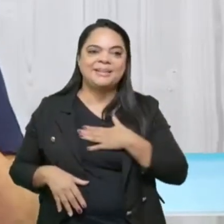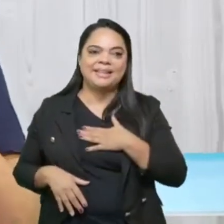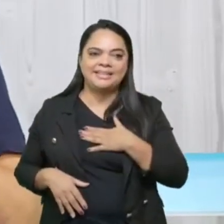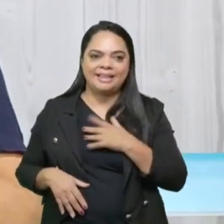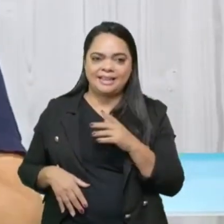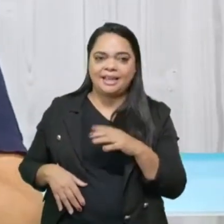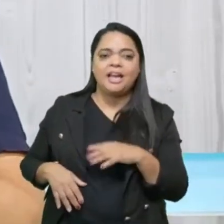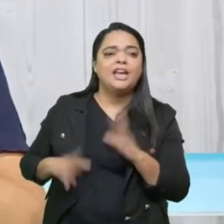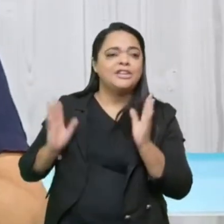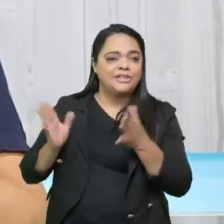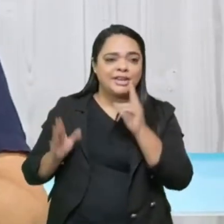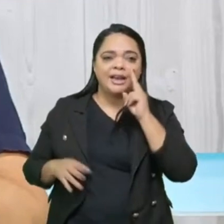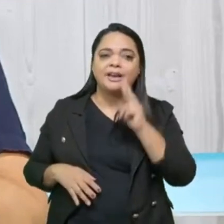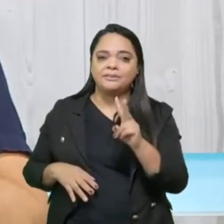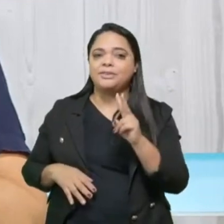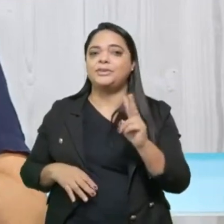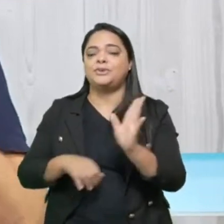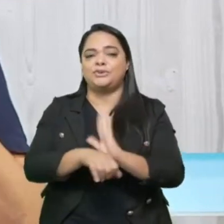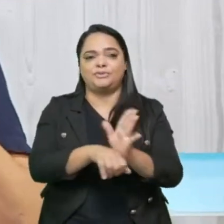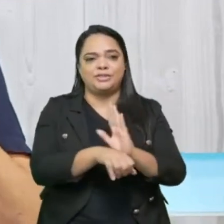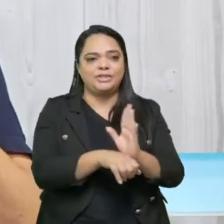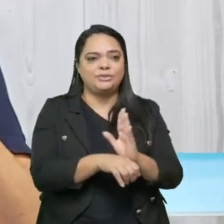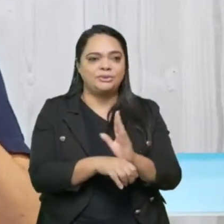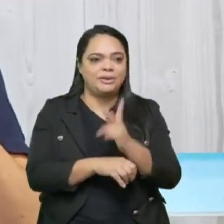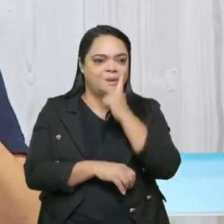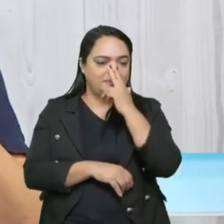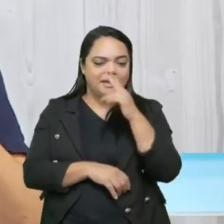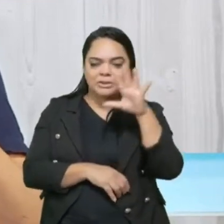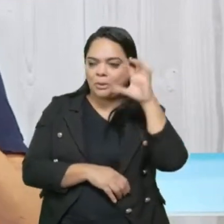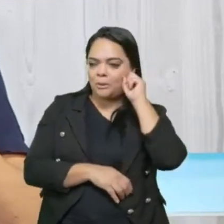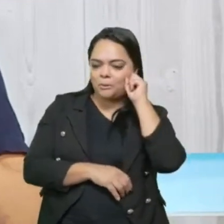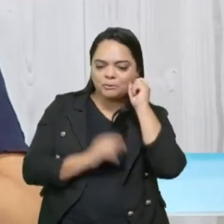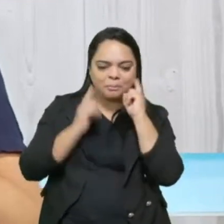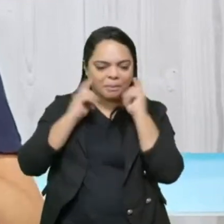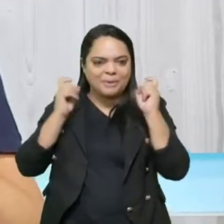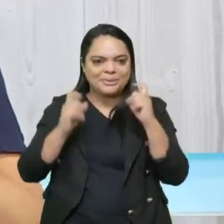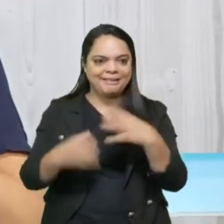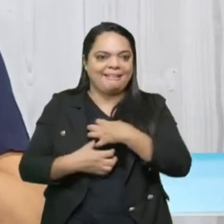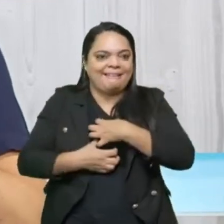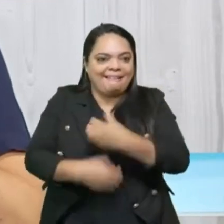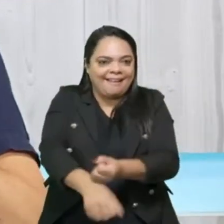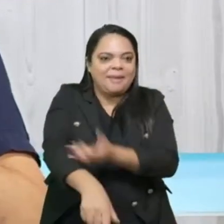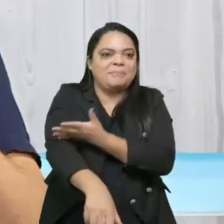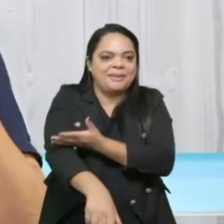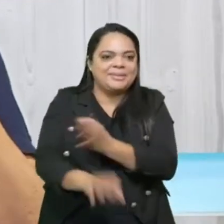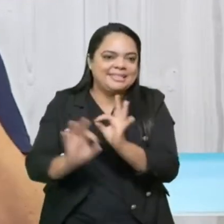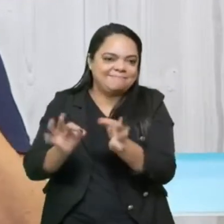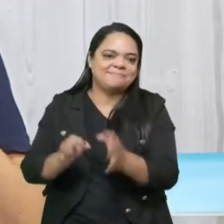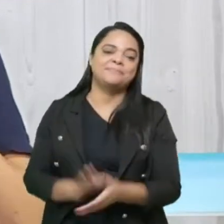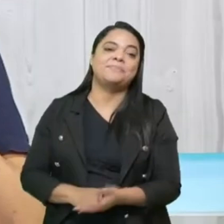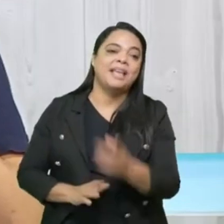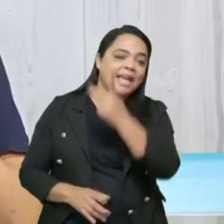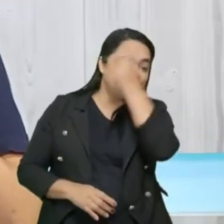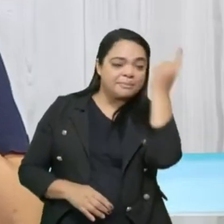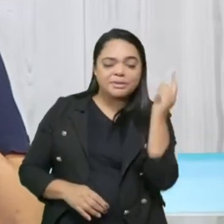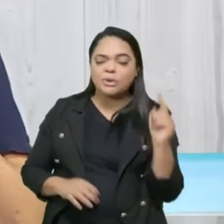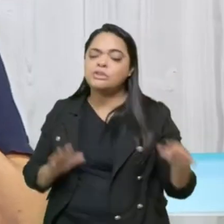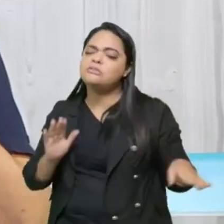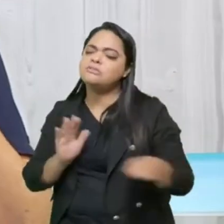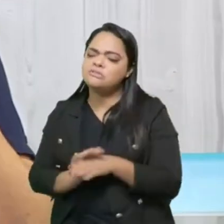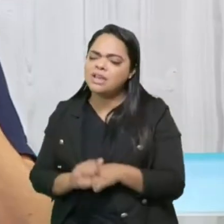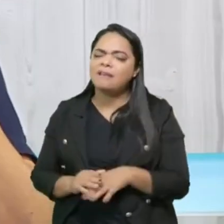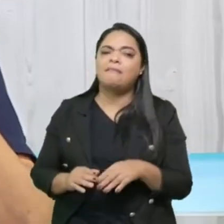vídeos, né, escutar esses estalidos, já a gente parece que já se sente aliviado, né, de algumas tensões. Com certeza. E aí as pessoas chegam no nosso consultório, às